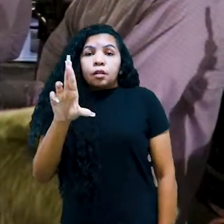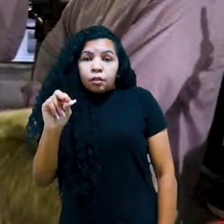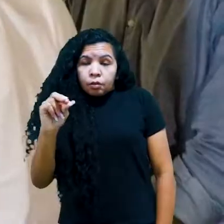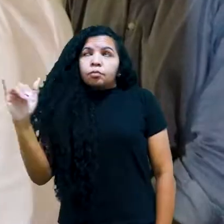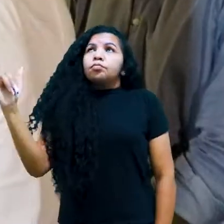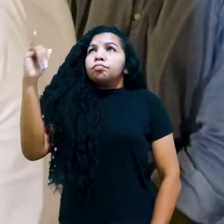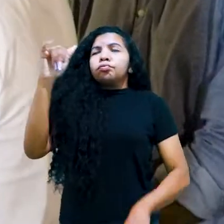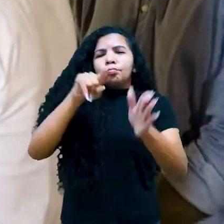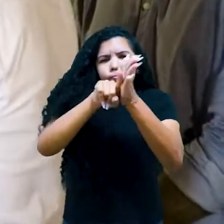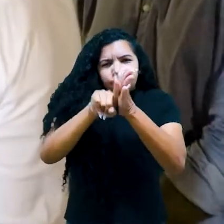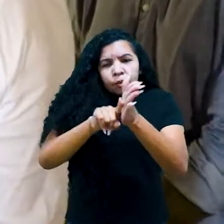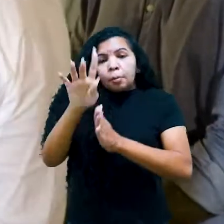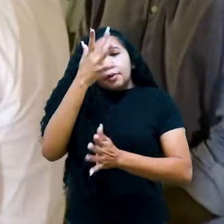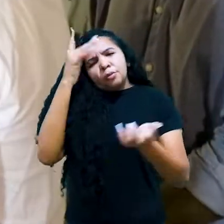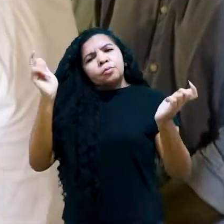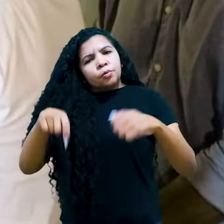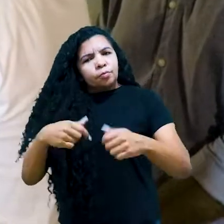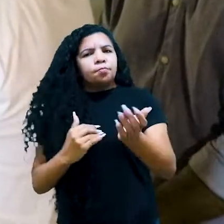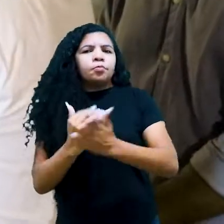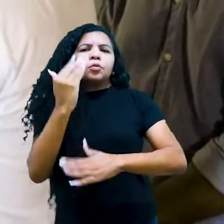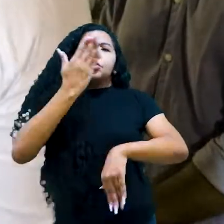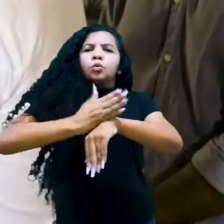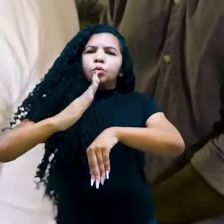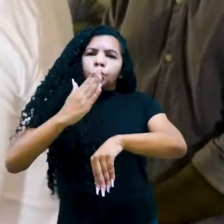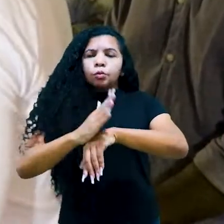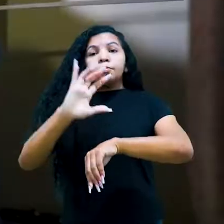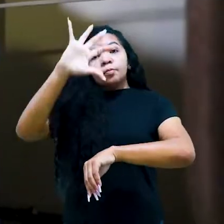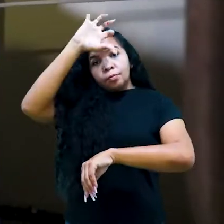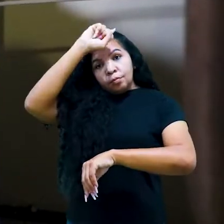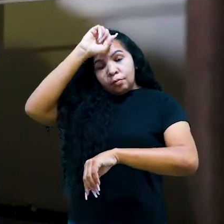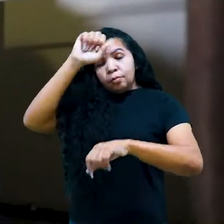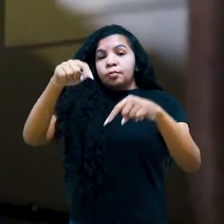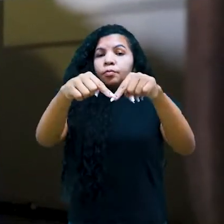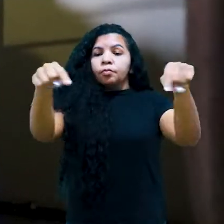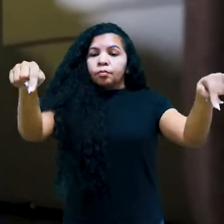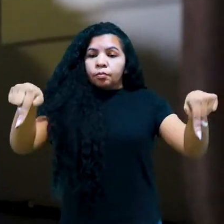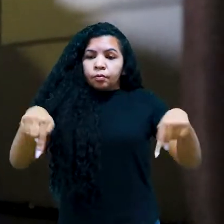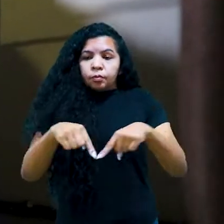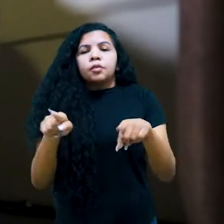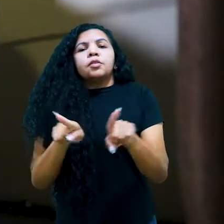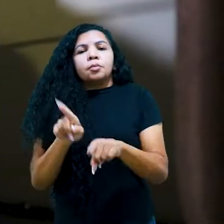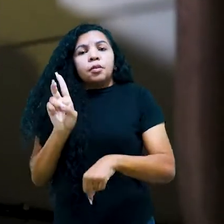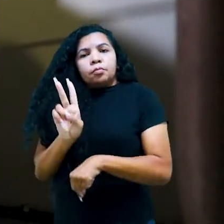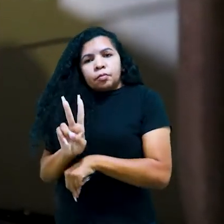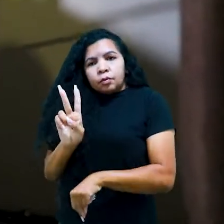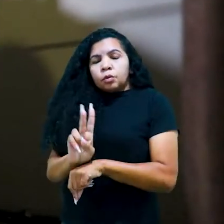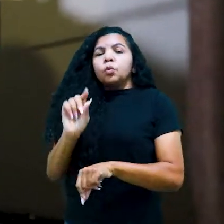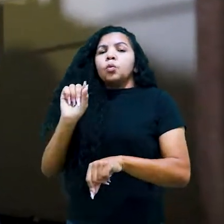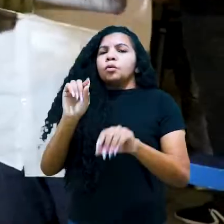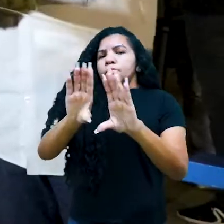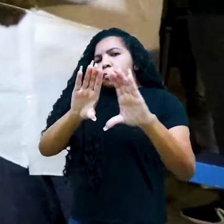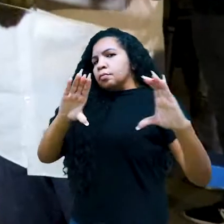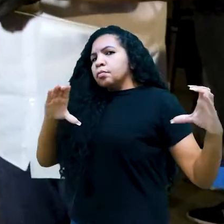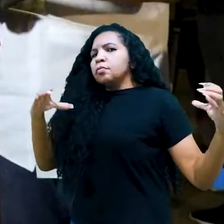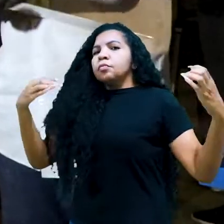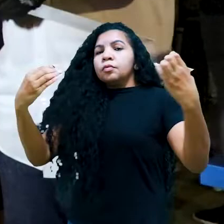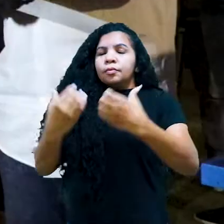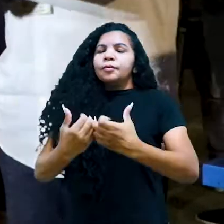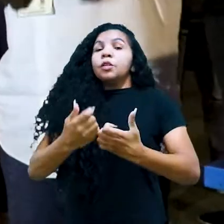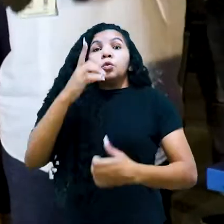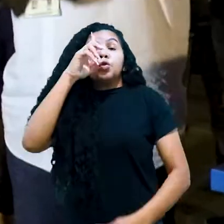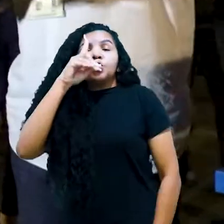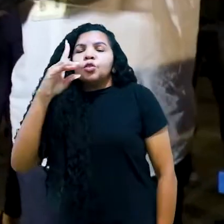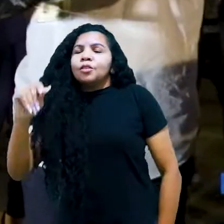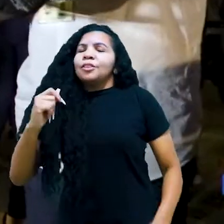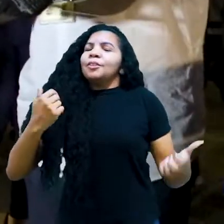aeroespacial assim os alunos poderão colocar em prática o aprendizado da sala de aula e prestar serviços à comunidade